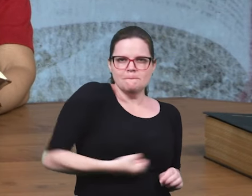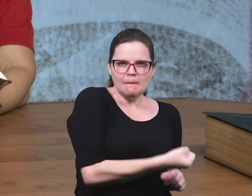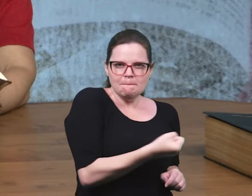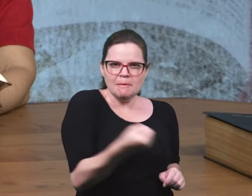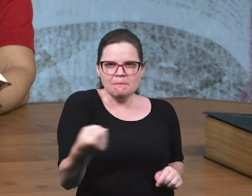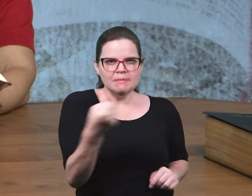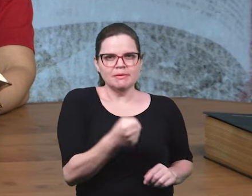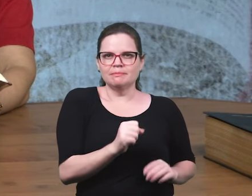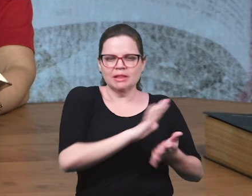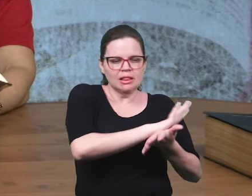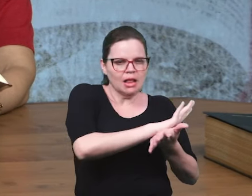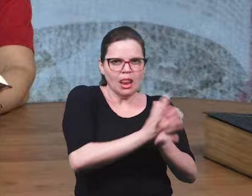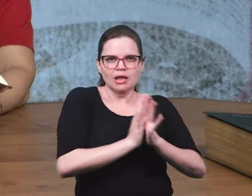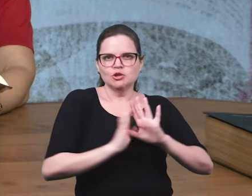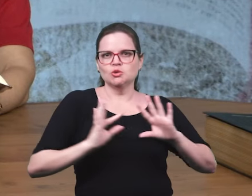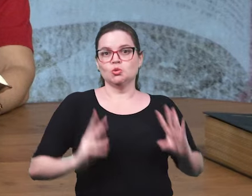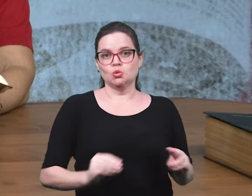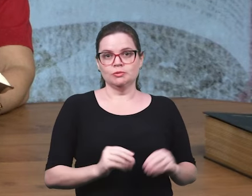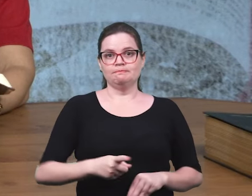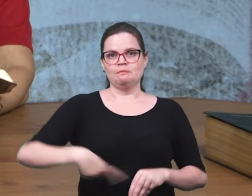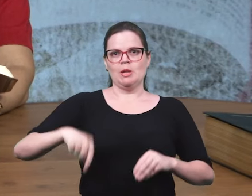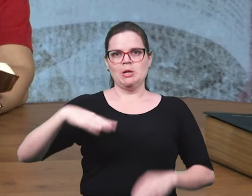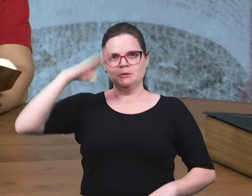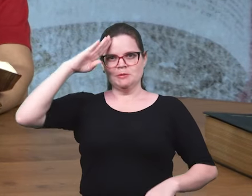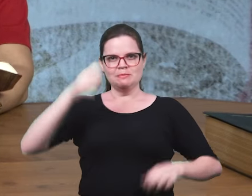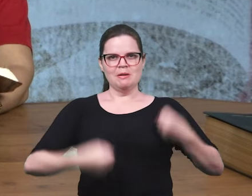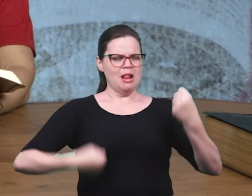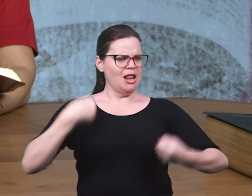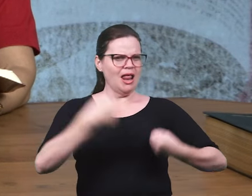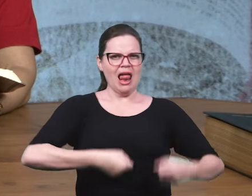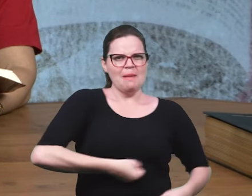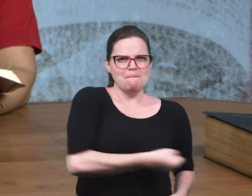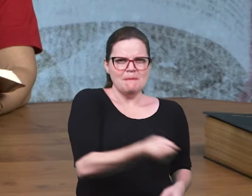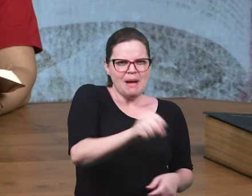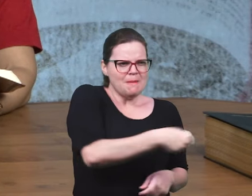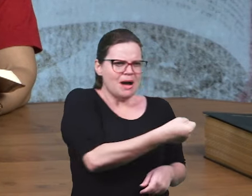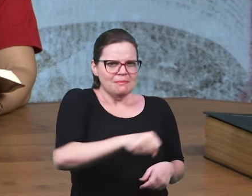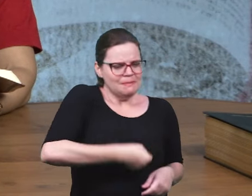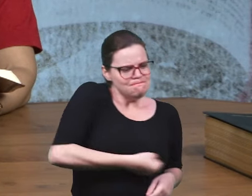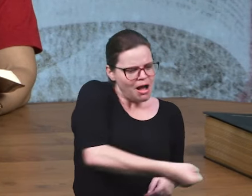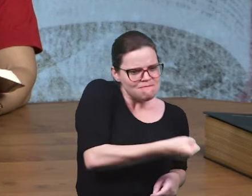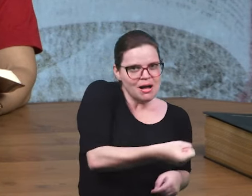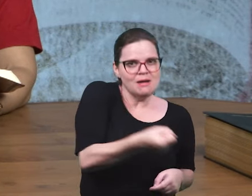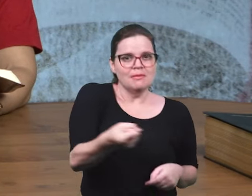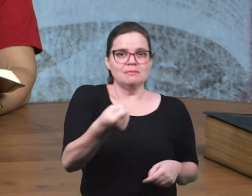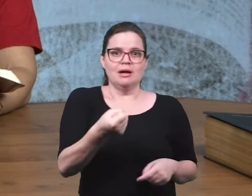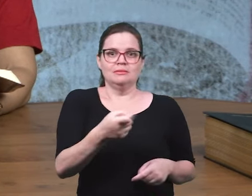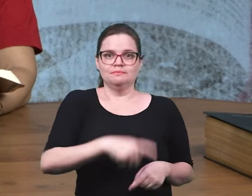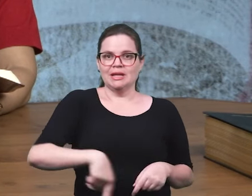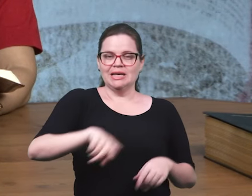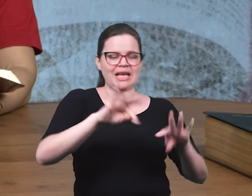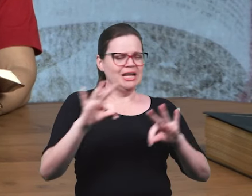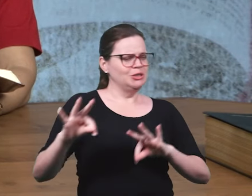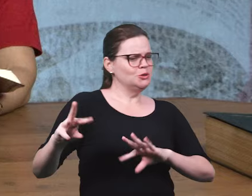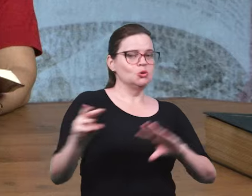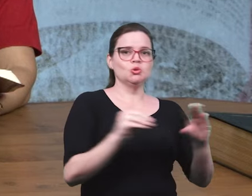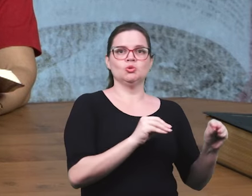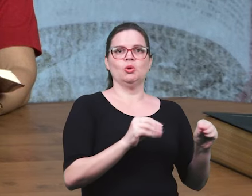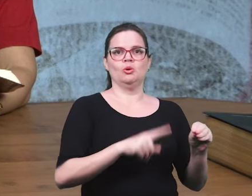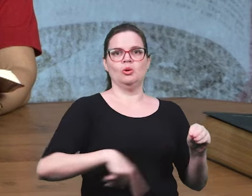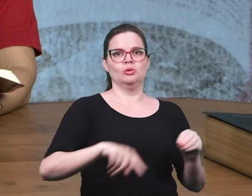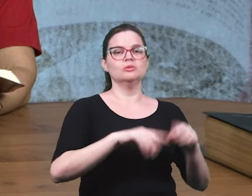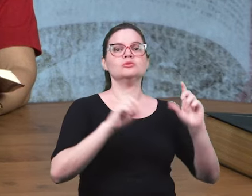nenhum. E os feriram ao fio da espada, e os da guarda e os capitães os